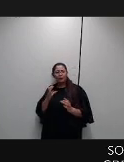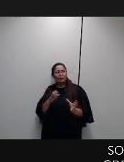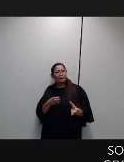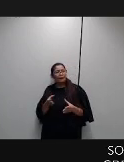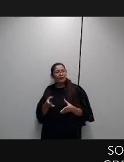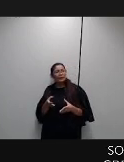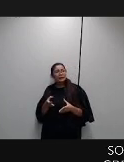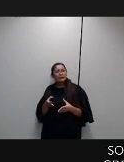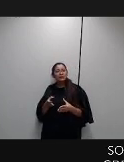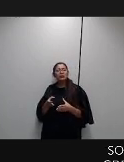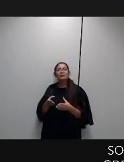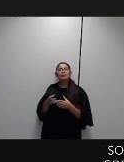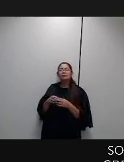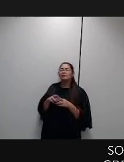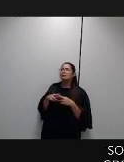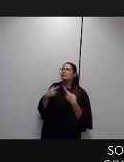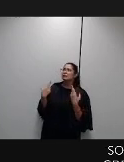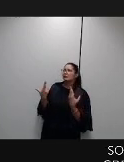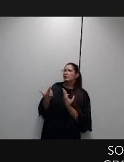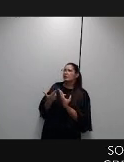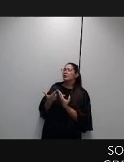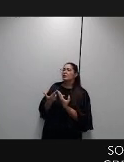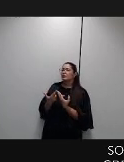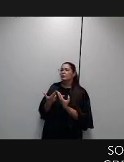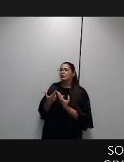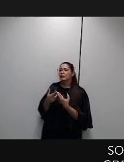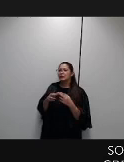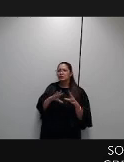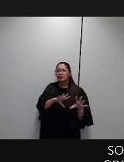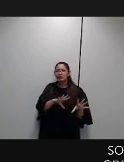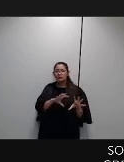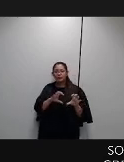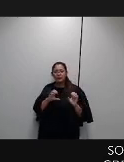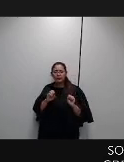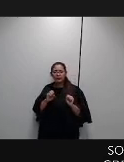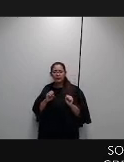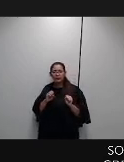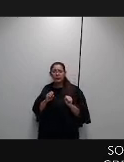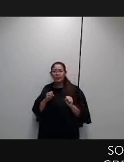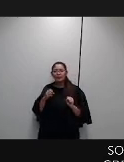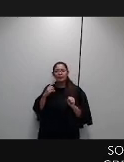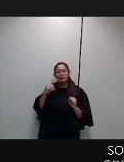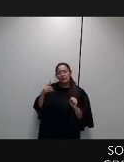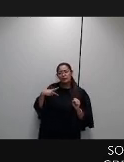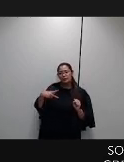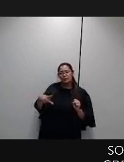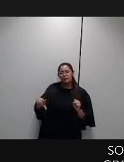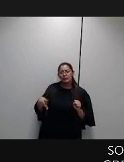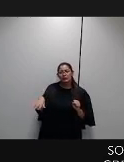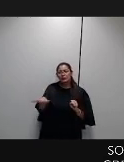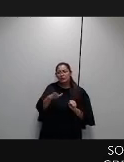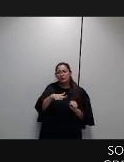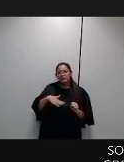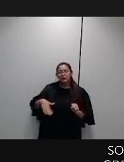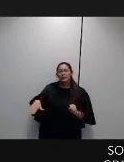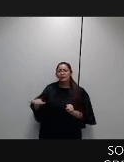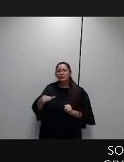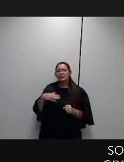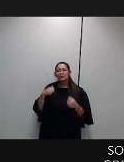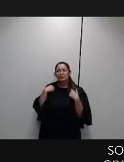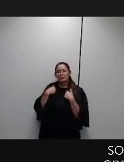via há mais execução do departamento Nacional de produção Mineral em que o ministro Napoleão